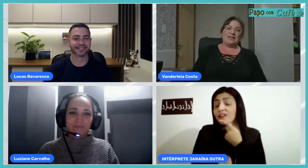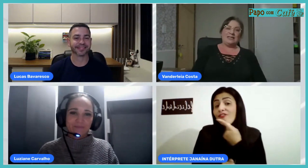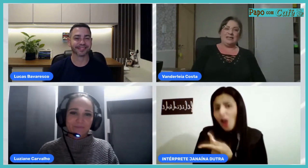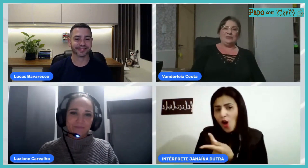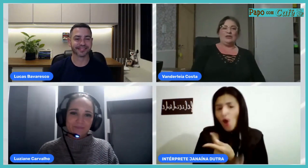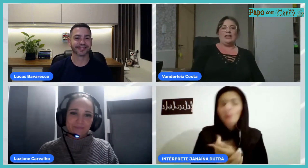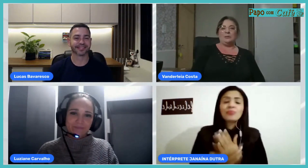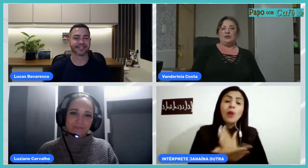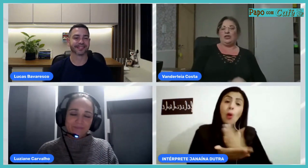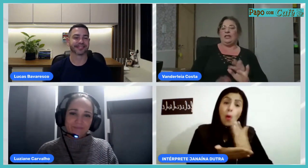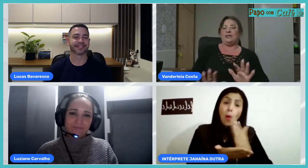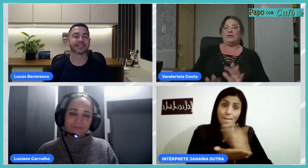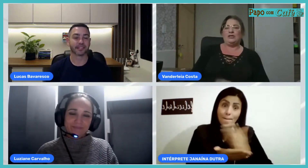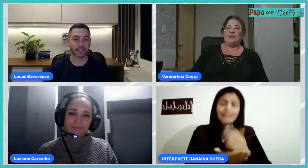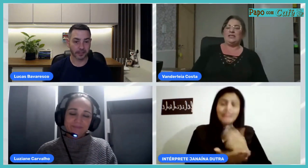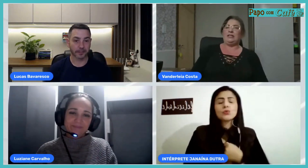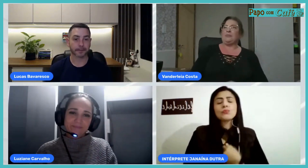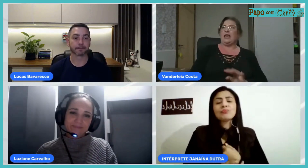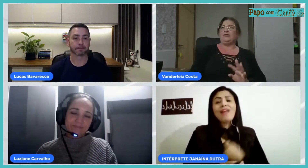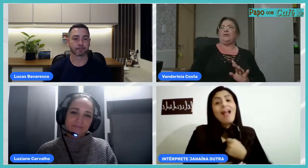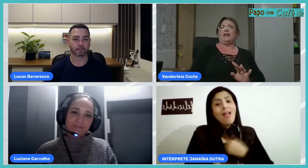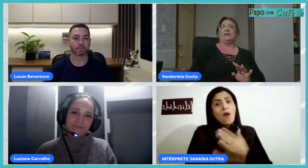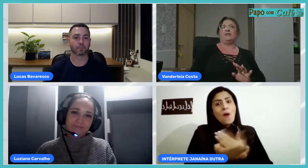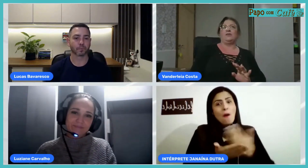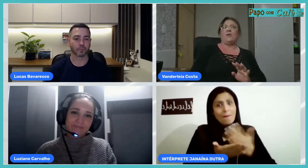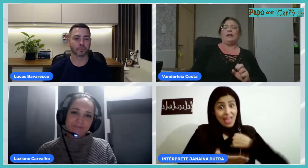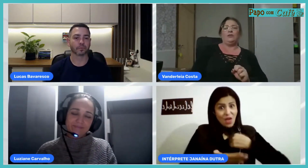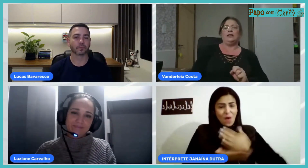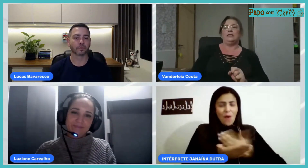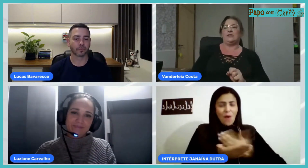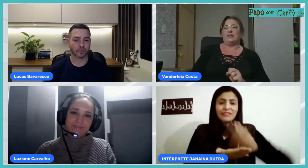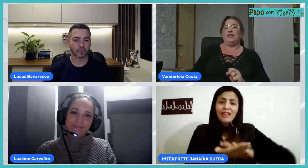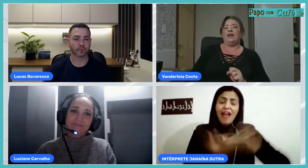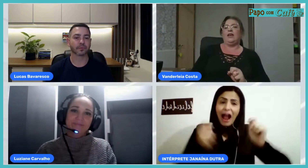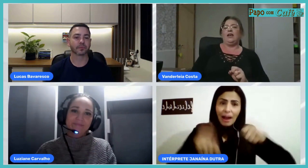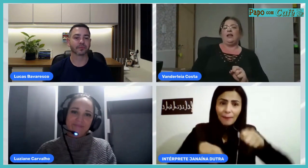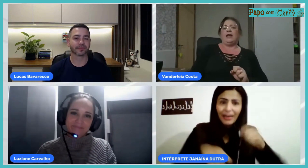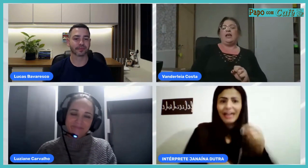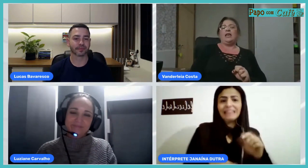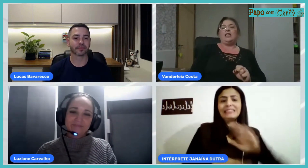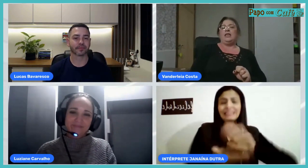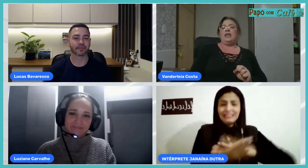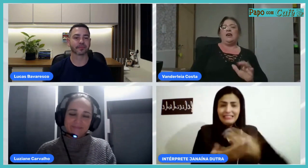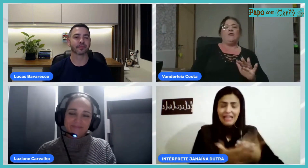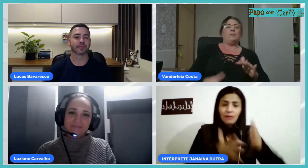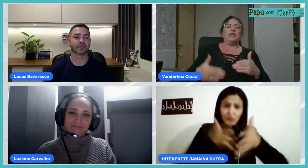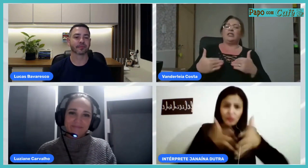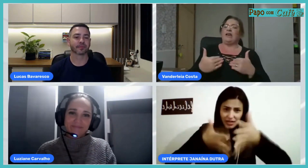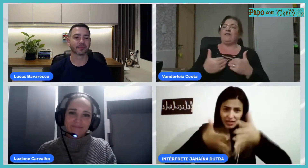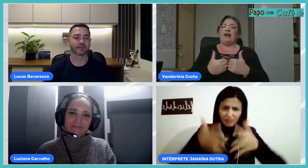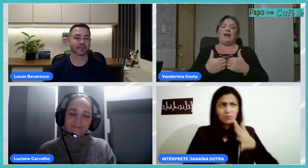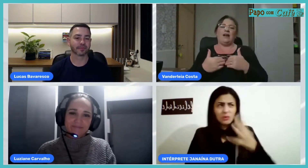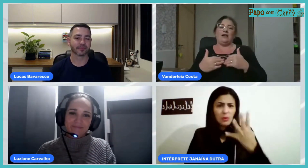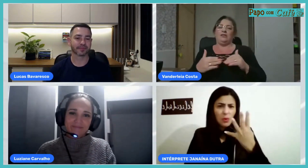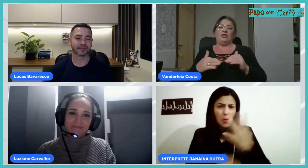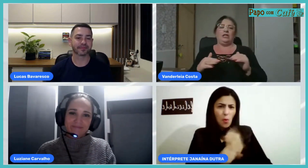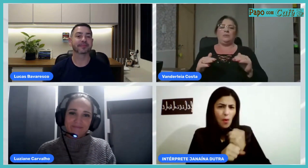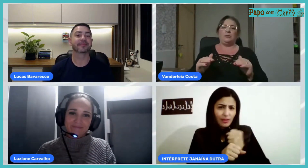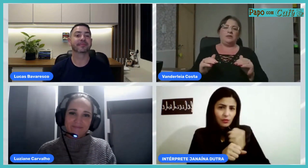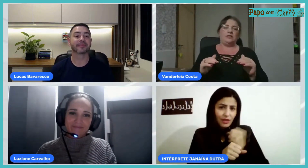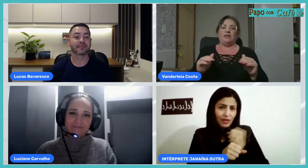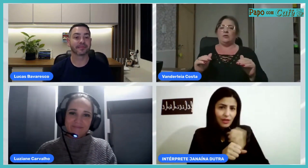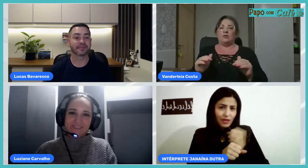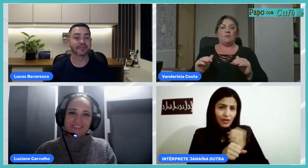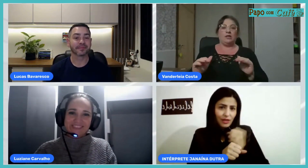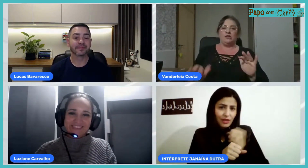de capacitação de intérprete de Libras, eu tinha o ensino médio faz uns 4 anos, né? E eu me achava a cara de